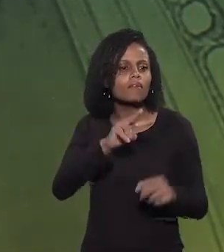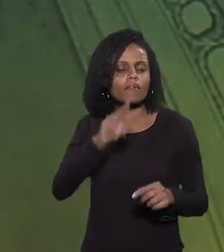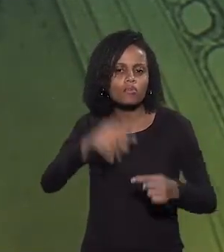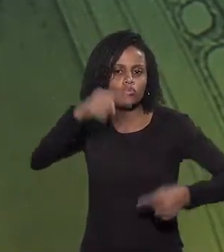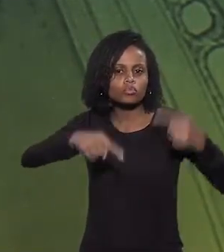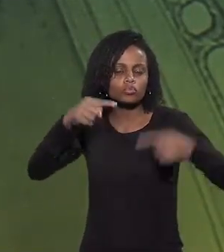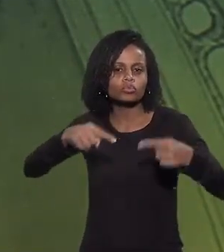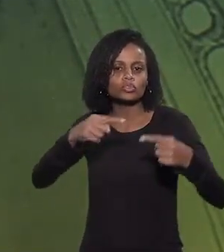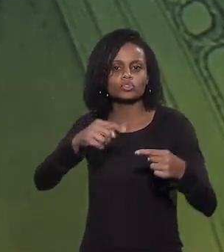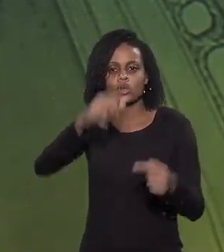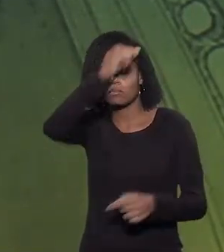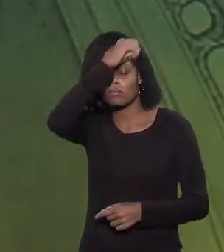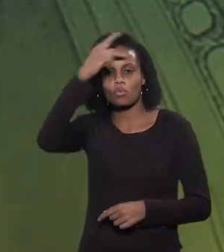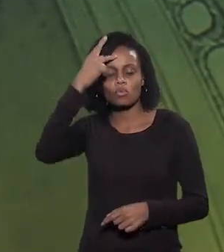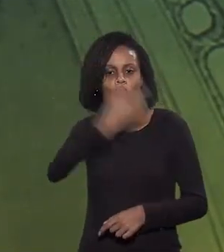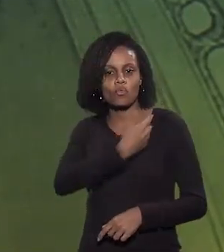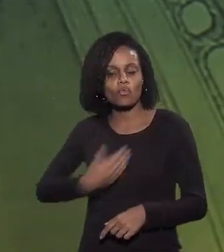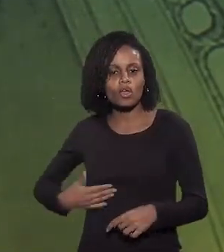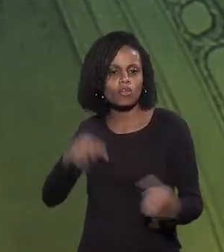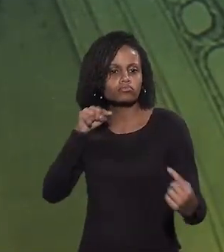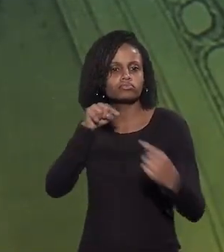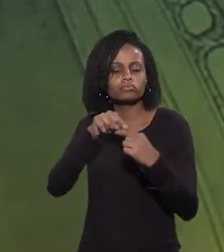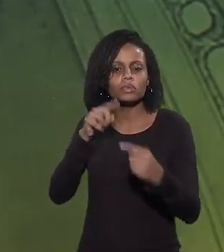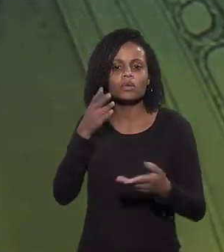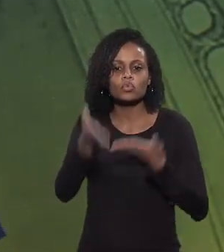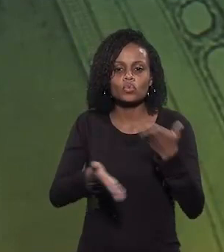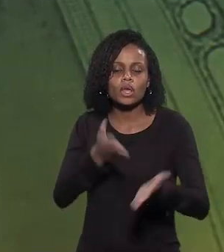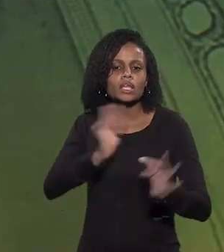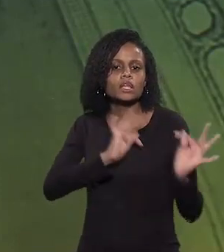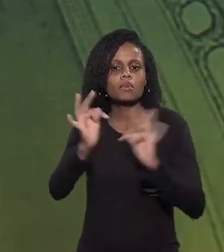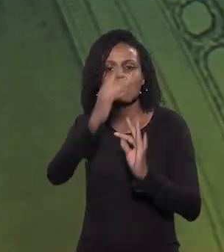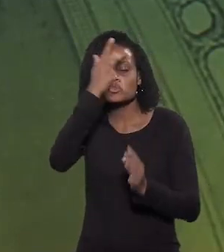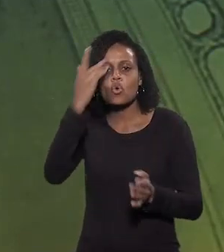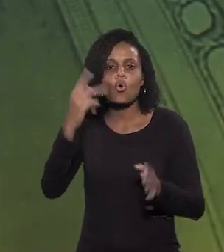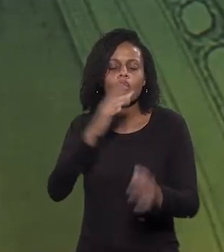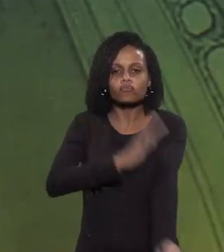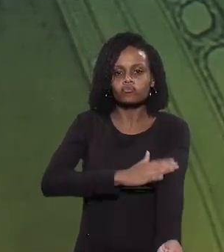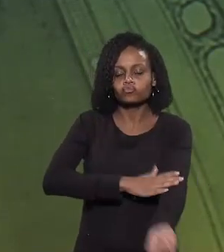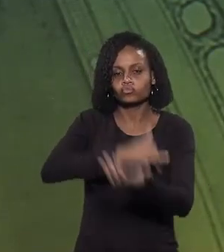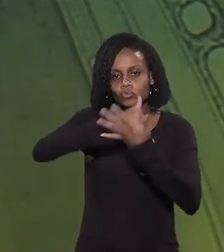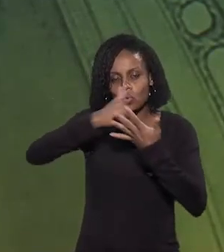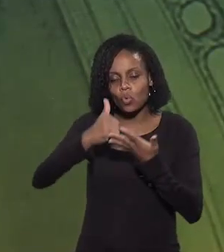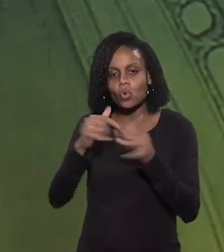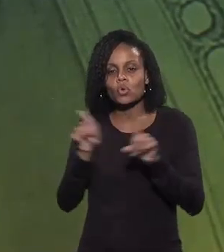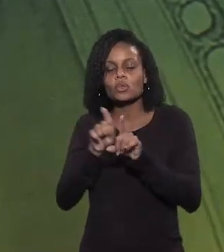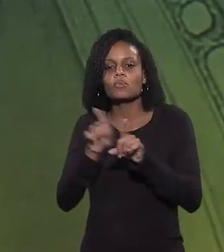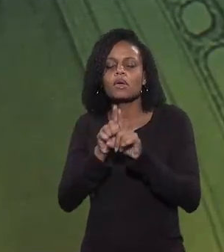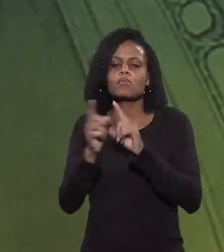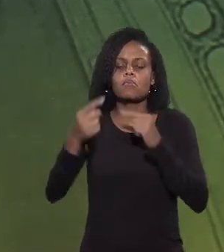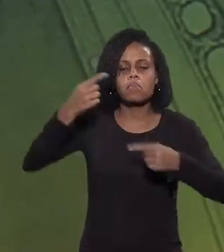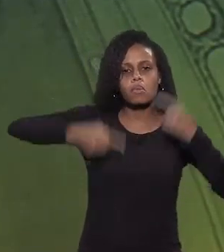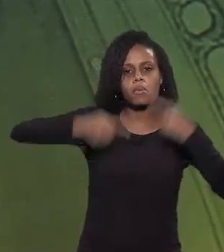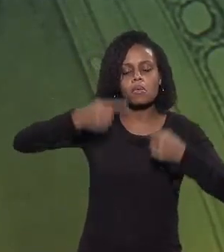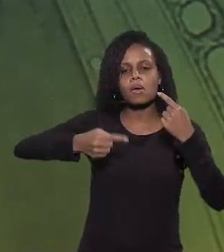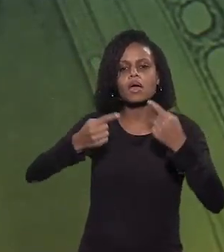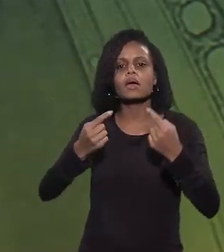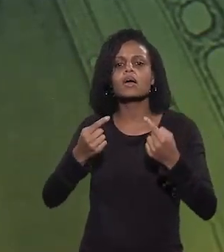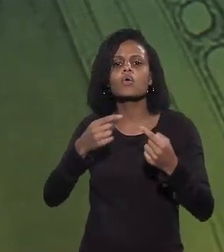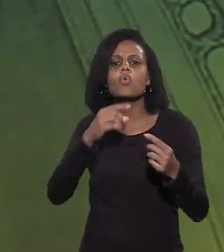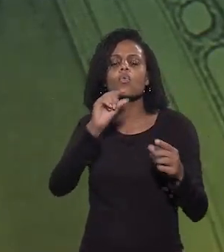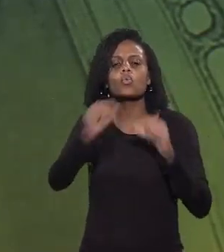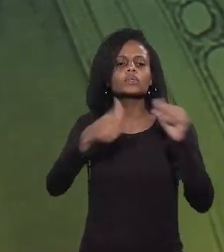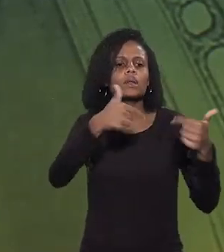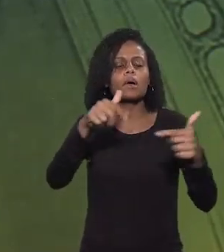as políticas públicas do governo direcionadas ao tratamento de dependentes químicos e também discutir o trabalho desenvolvido